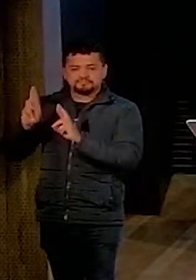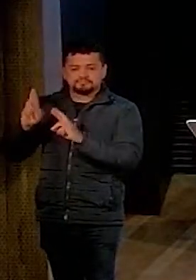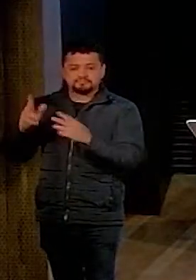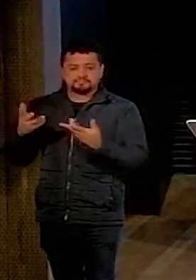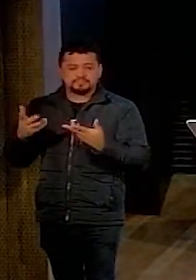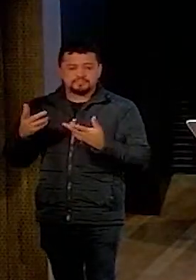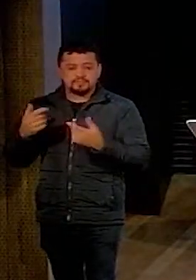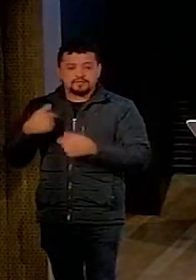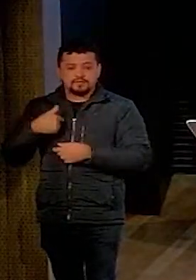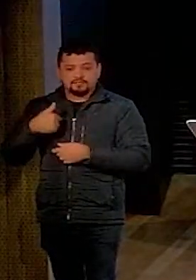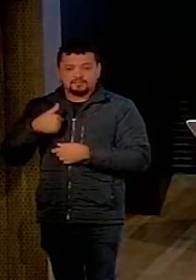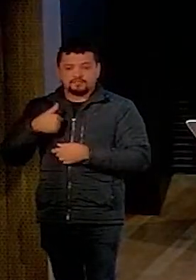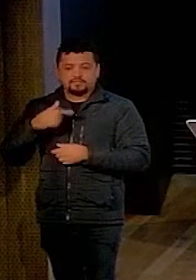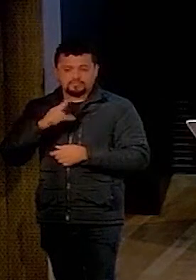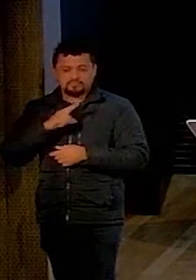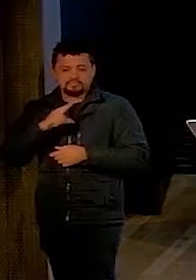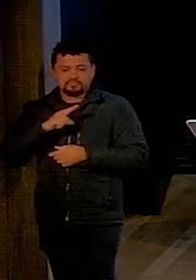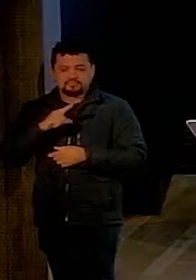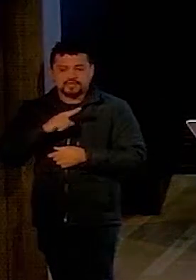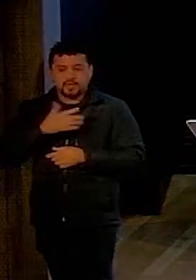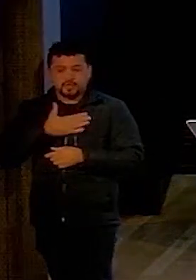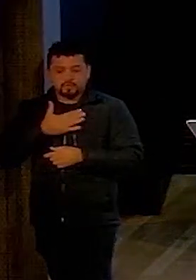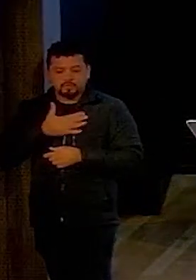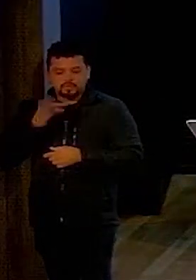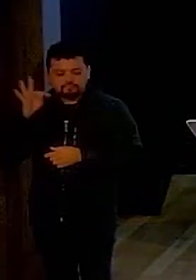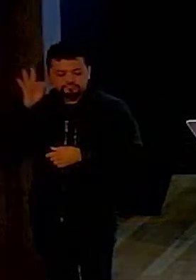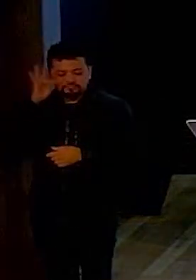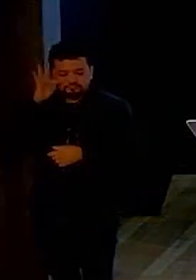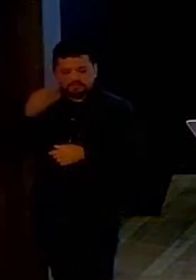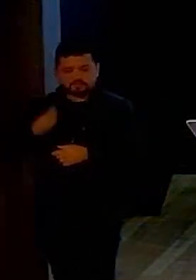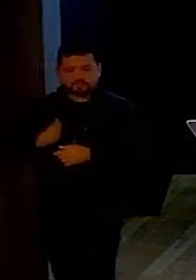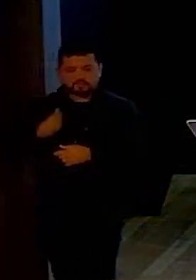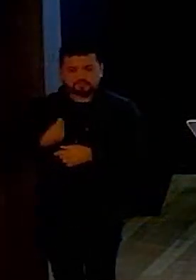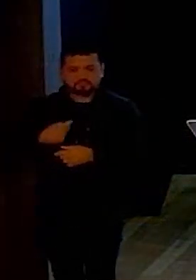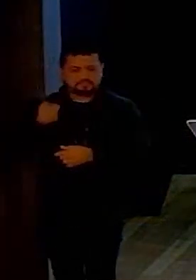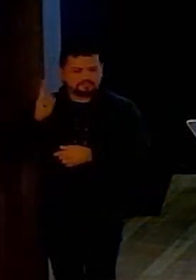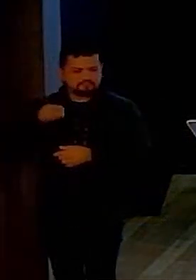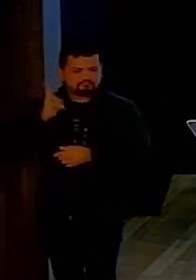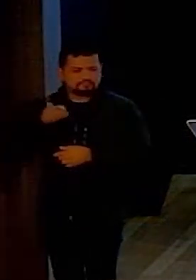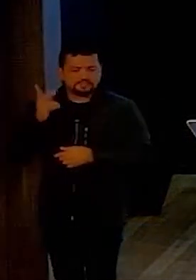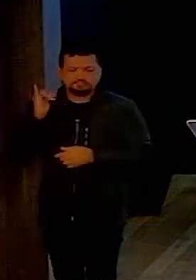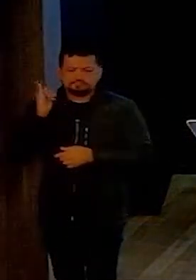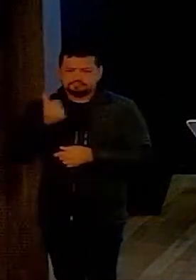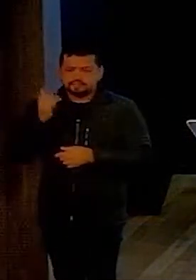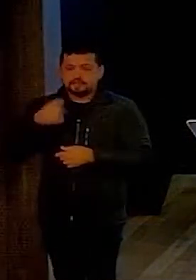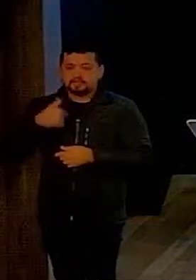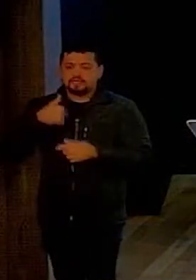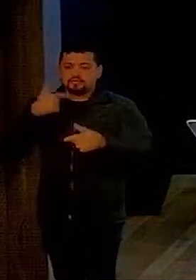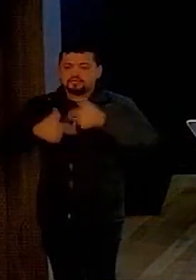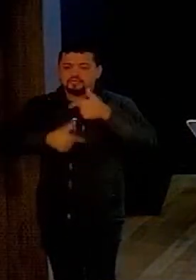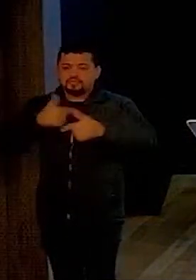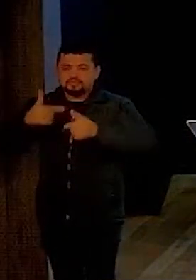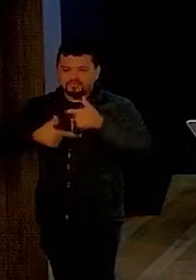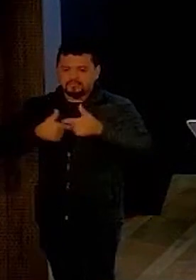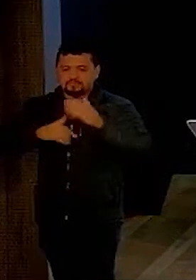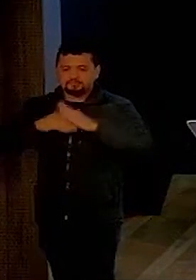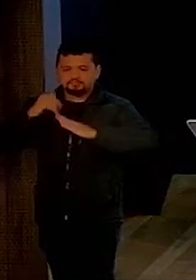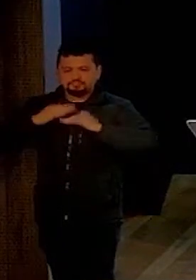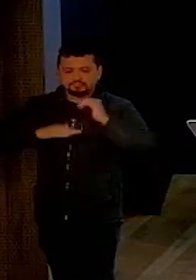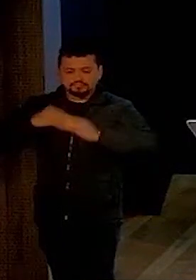partilhou sua experiência de vida eu sempre digo a todos que sou advogado de profissão